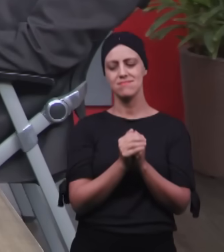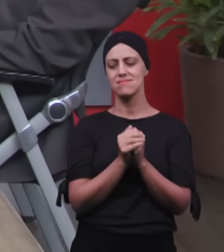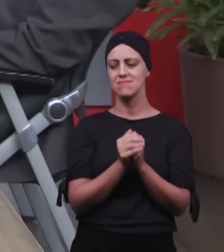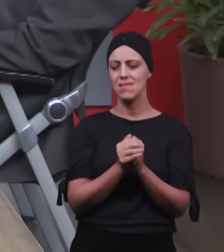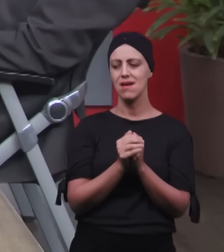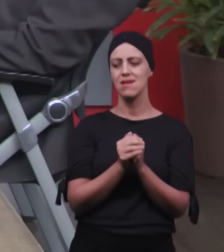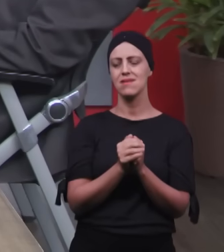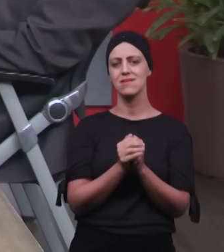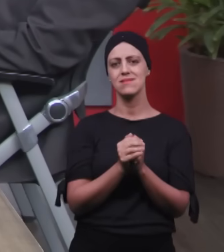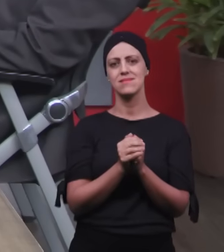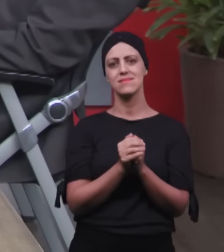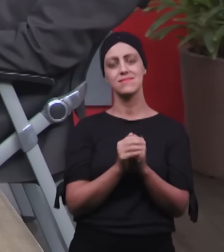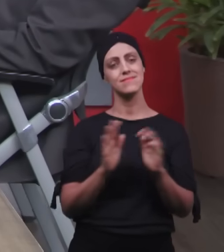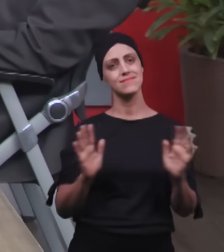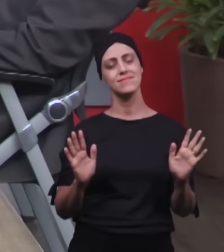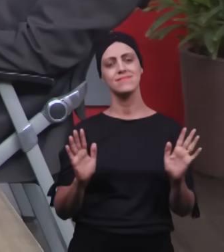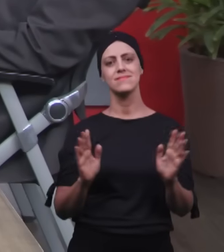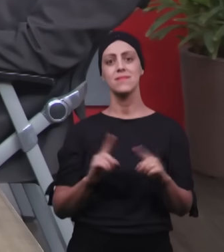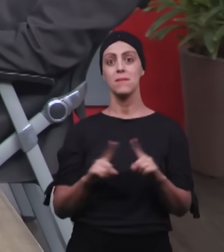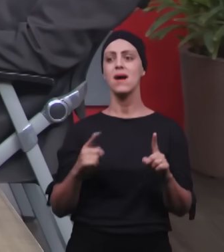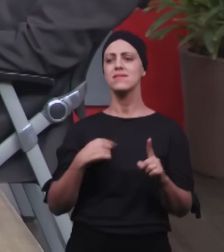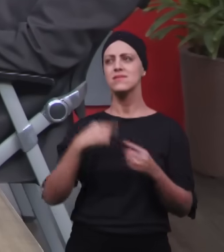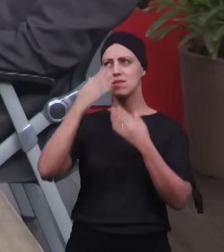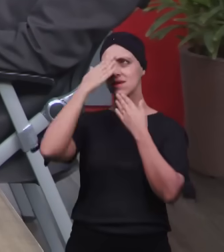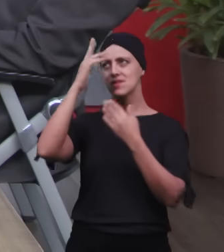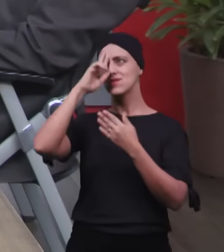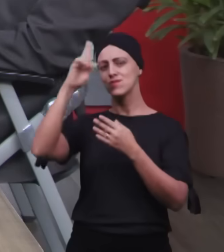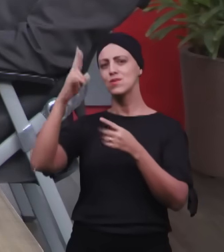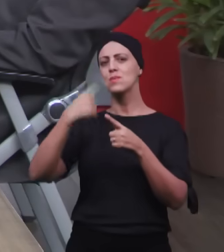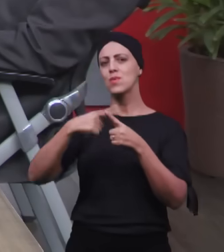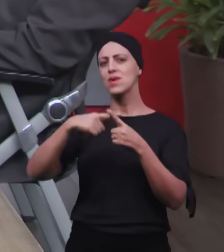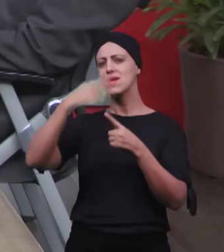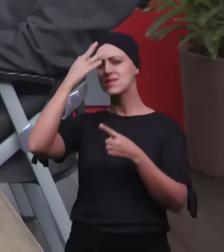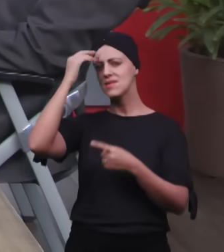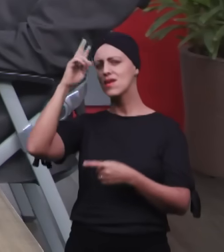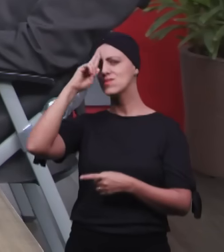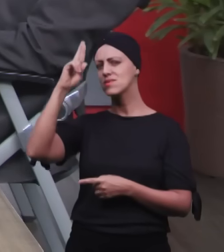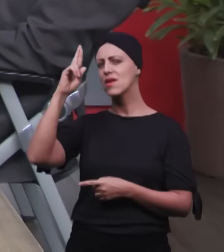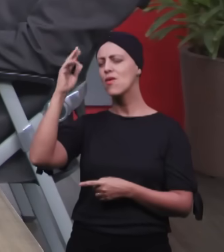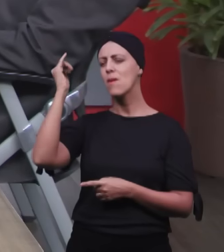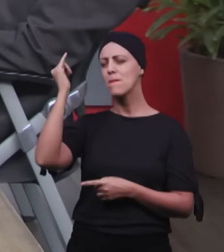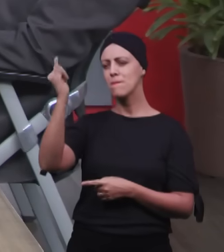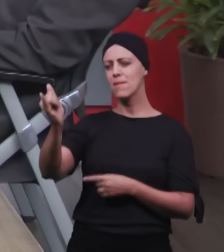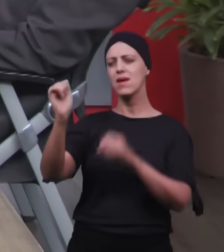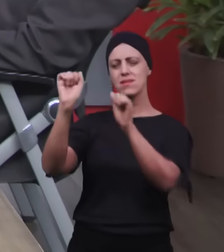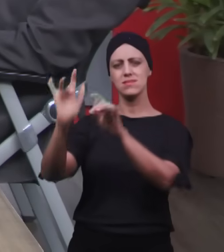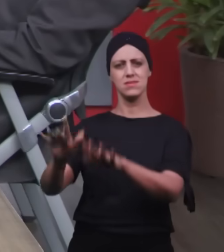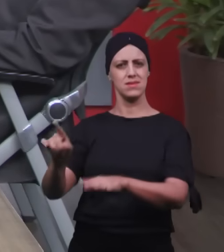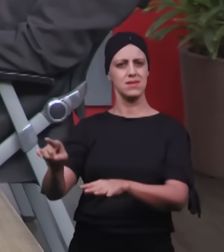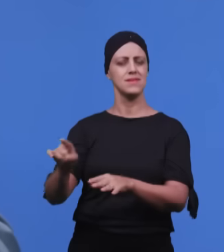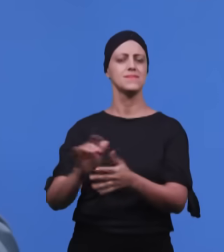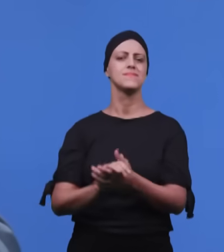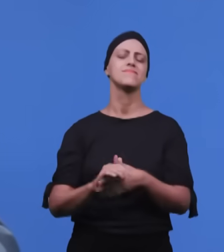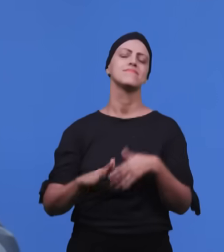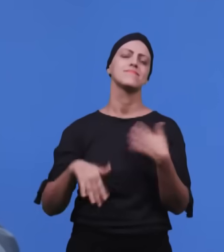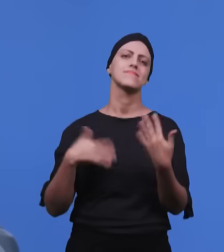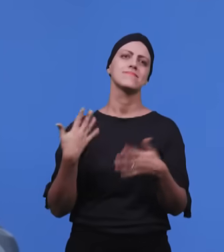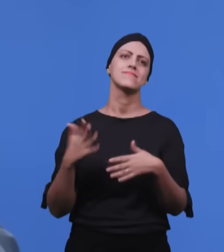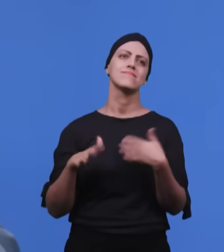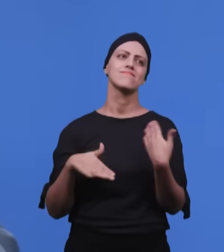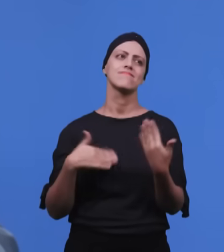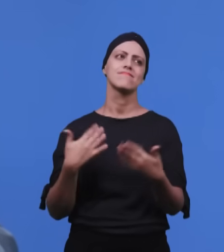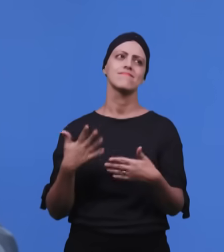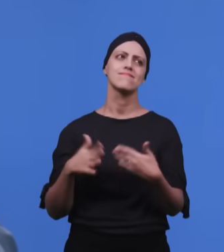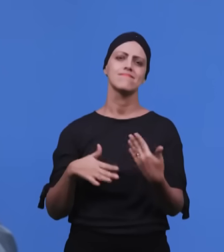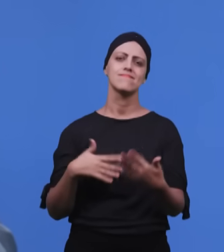eu amei que aí mas eu gosto que é o nome do Senhor porque eu sabia que o senhor tava fazendo a vontade dele aí passou passou